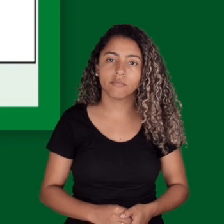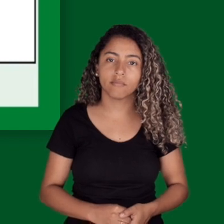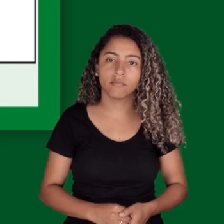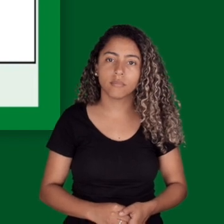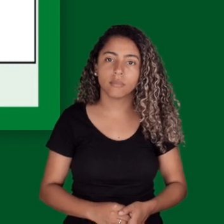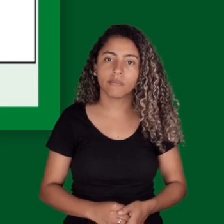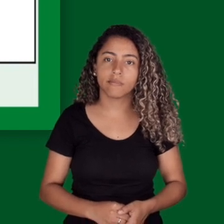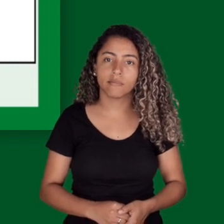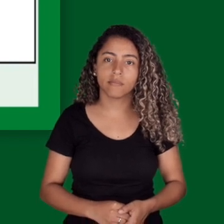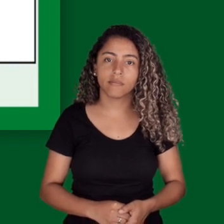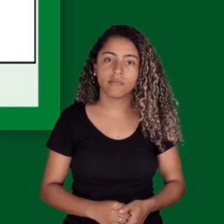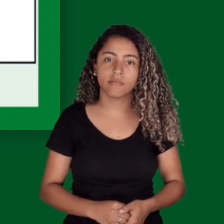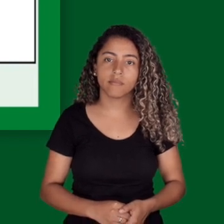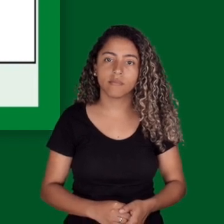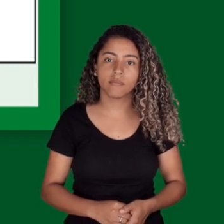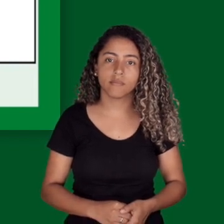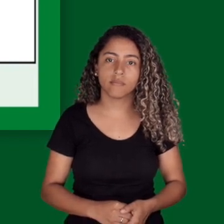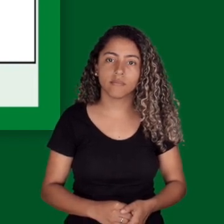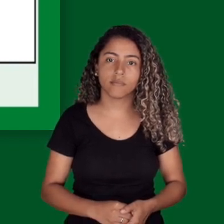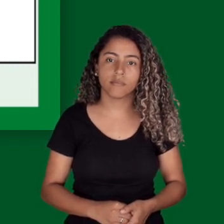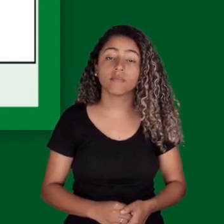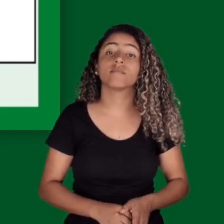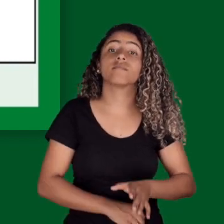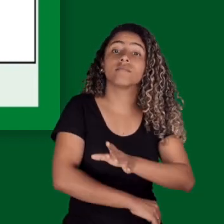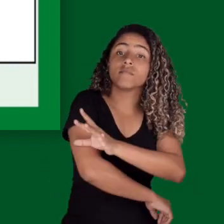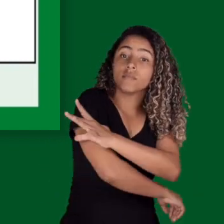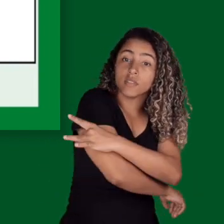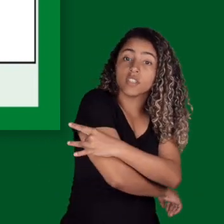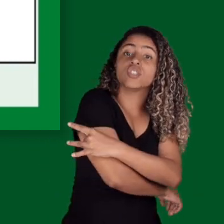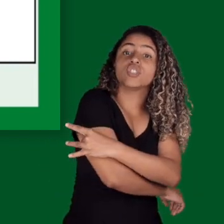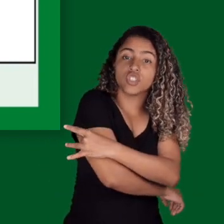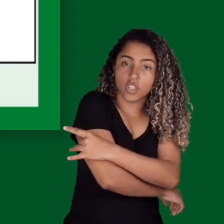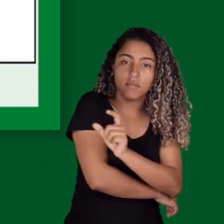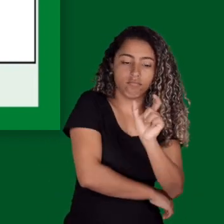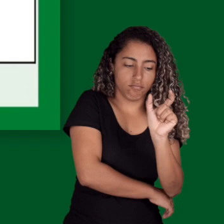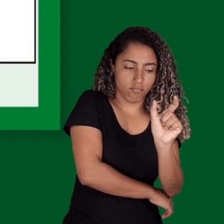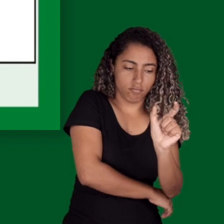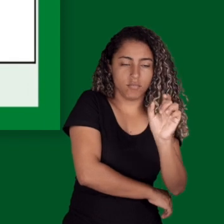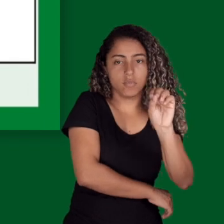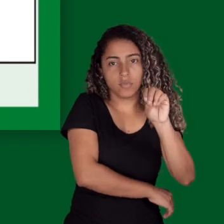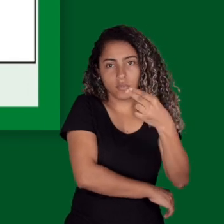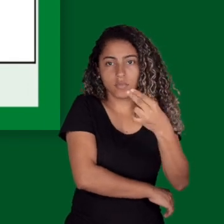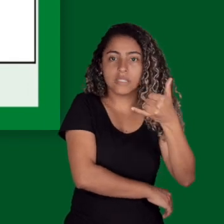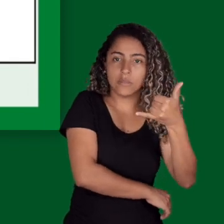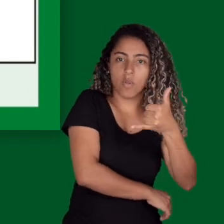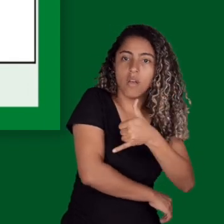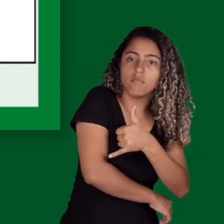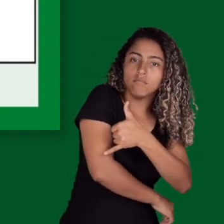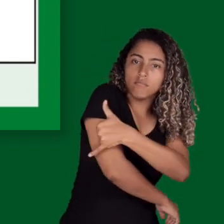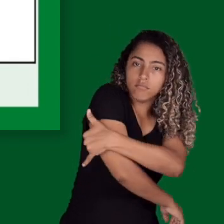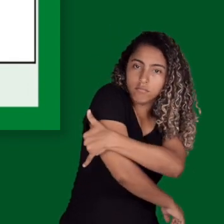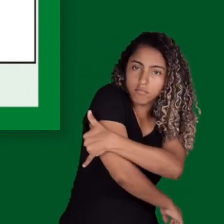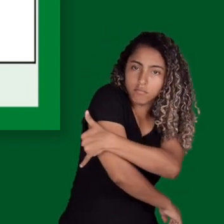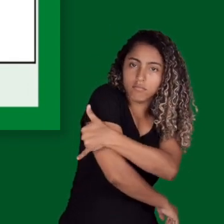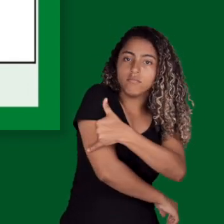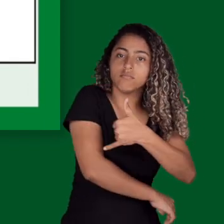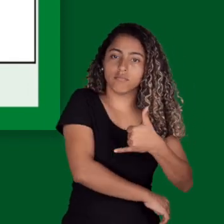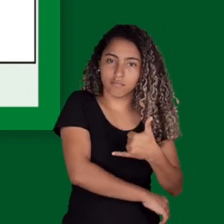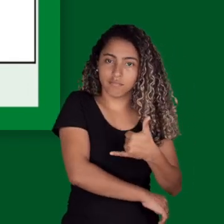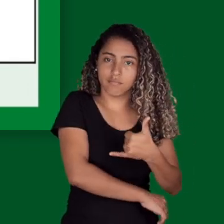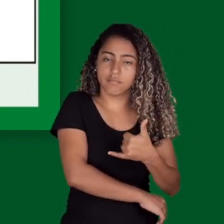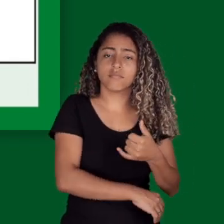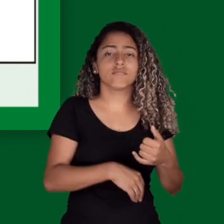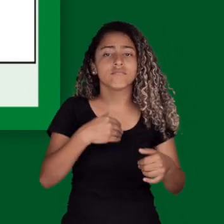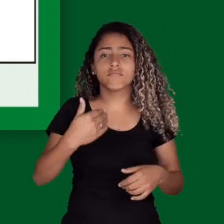Depois que ele instala o sensor, ele vai passar o leitor sobre o sensor ou o celular sobre o sensor e a